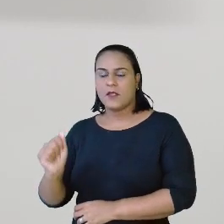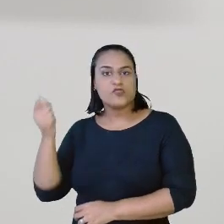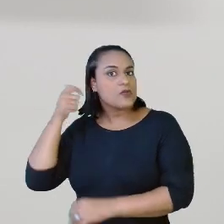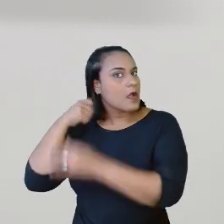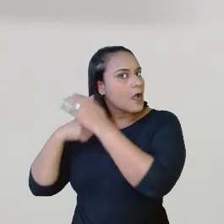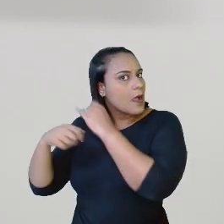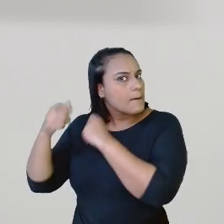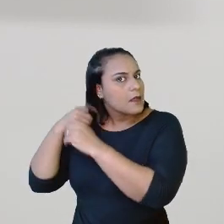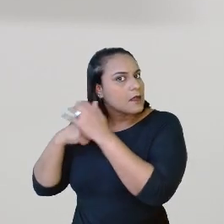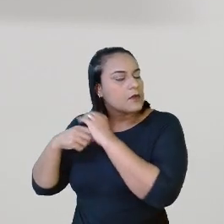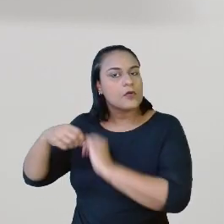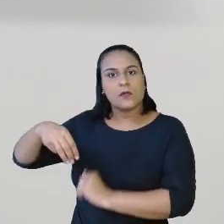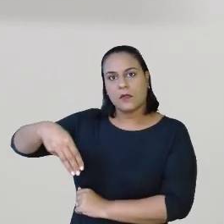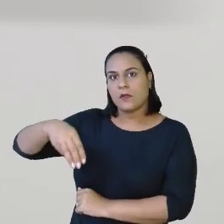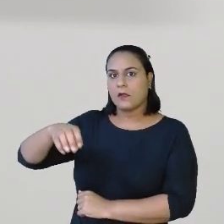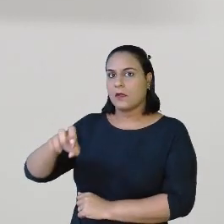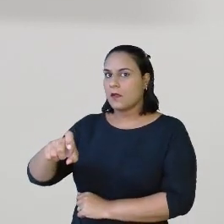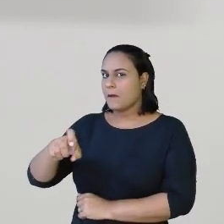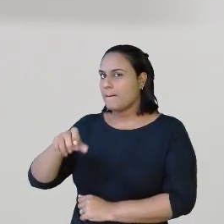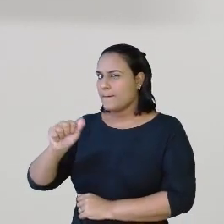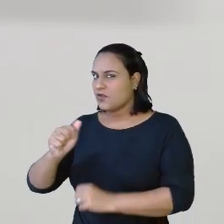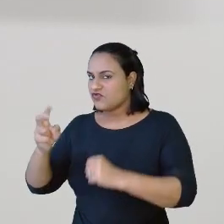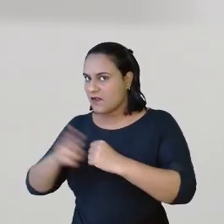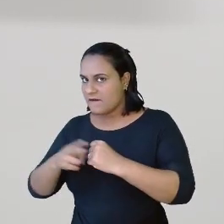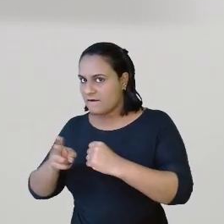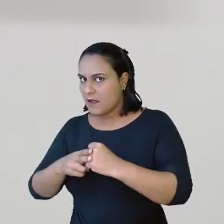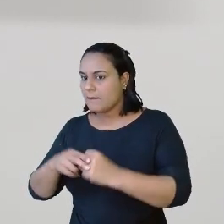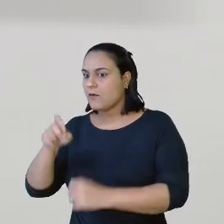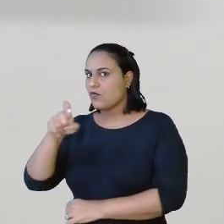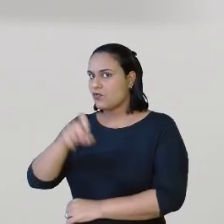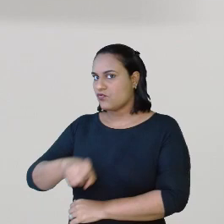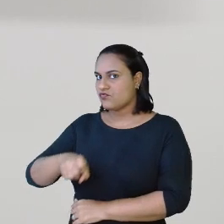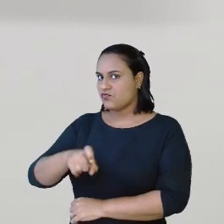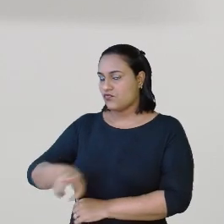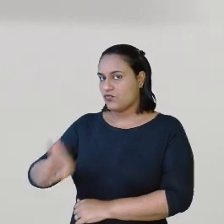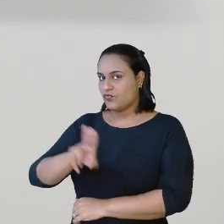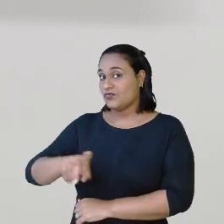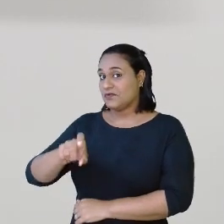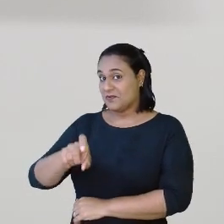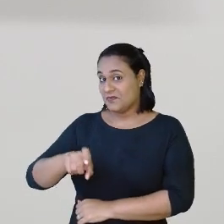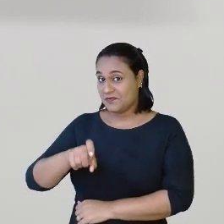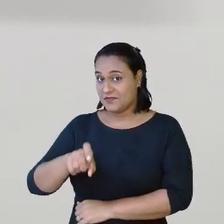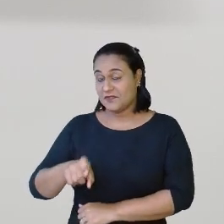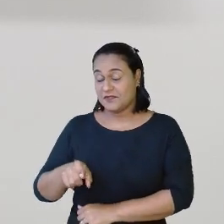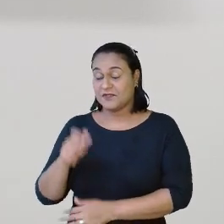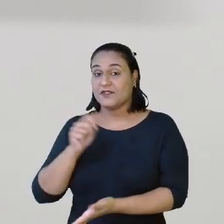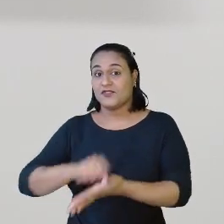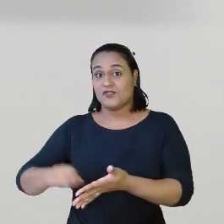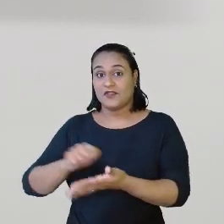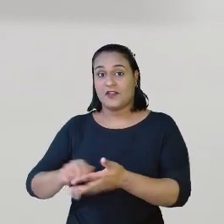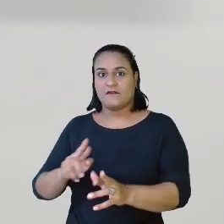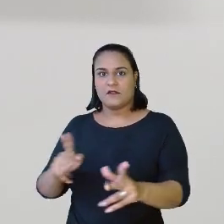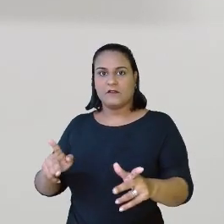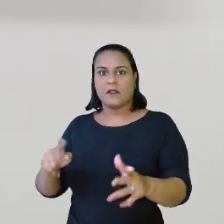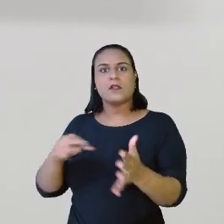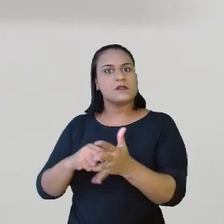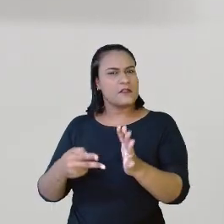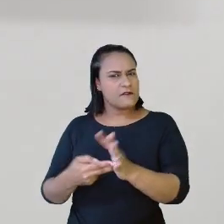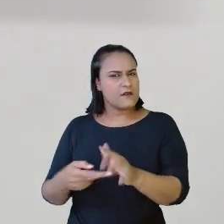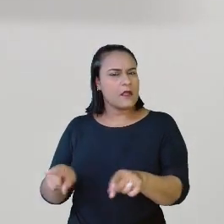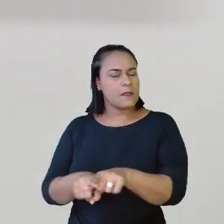de mexer, o som é um pouquinho parecido, mas elas se escrevem diferentes e têm também significados